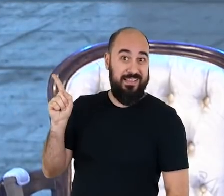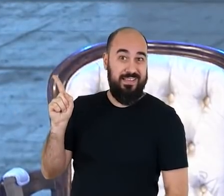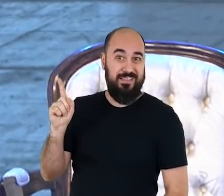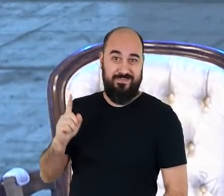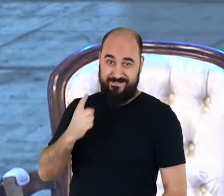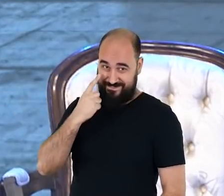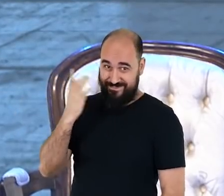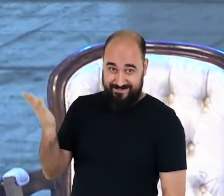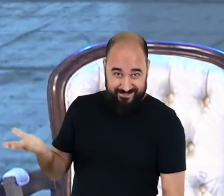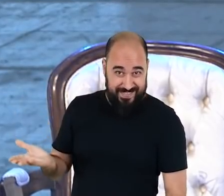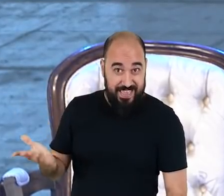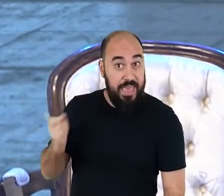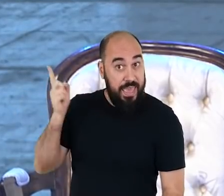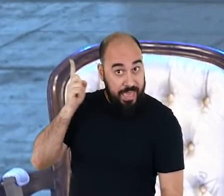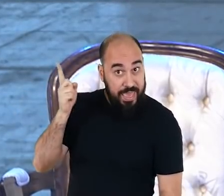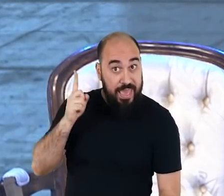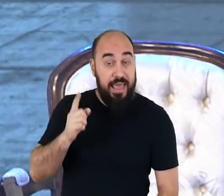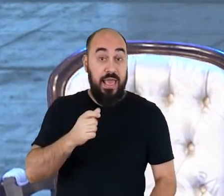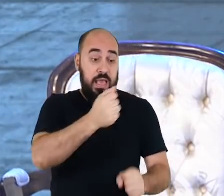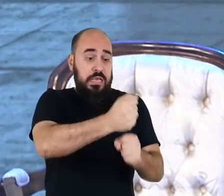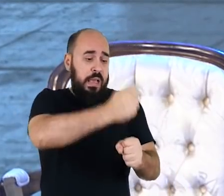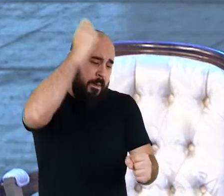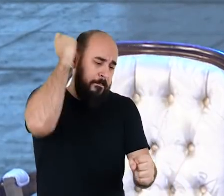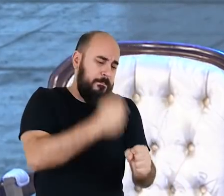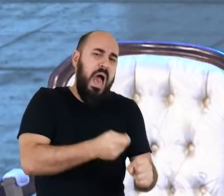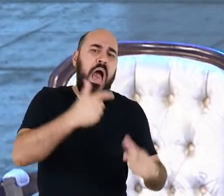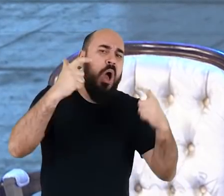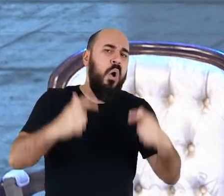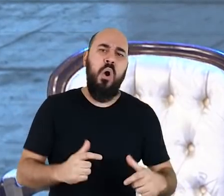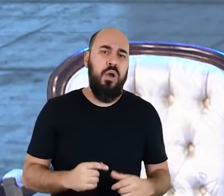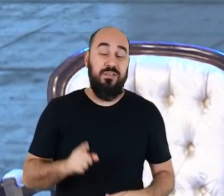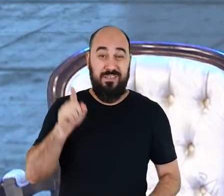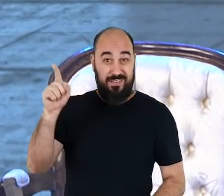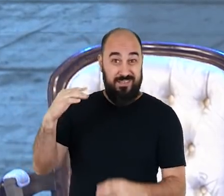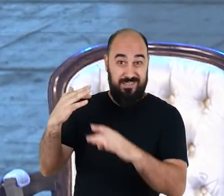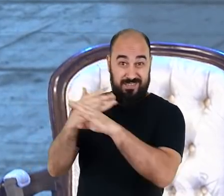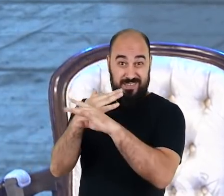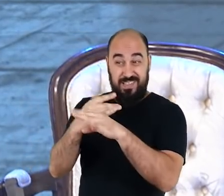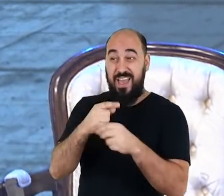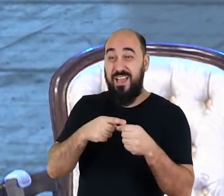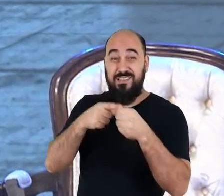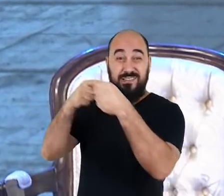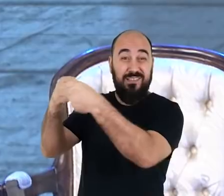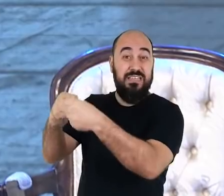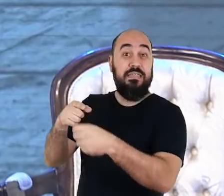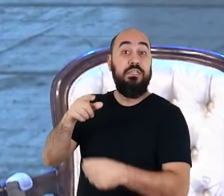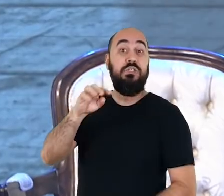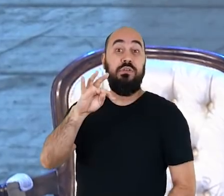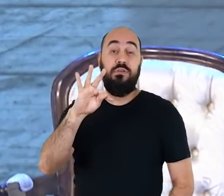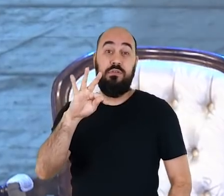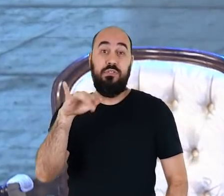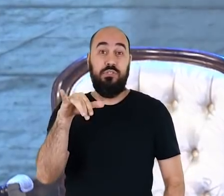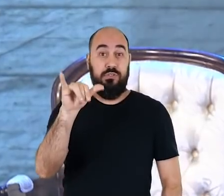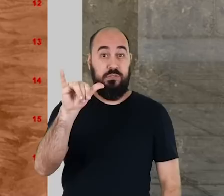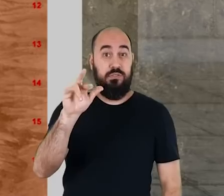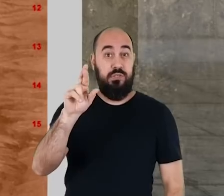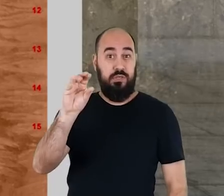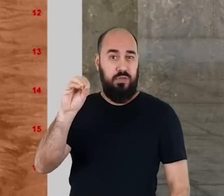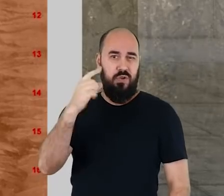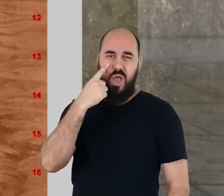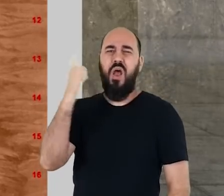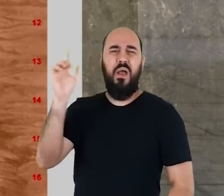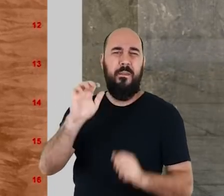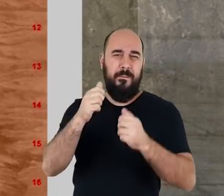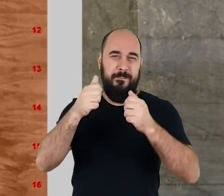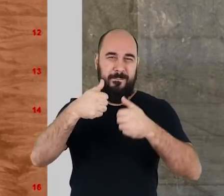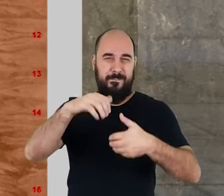você acabou de ver era cunhada na cidade de Tiro, um importante centro portuário da antiguidade. Vou mostrar para você aqui no mapa.